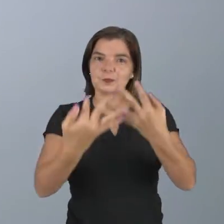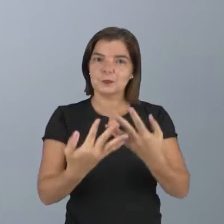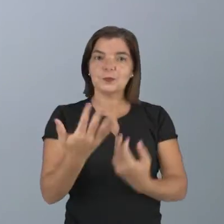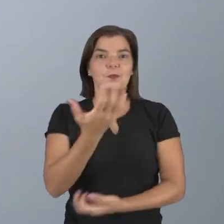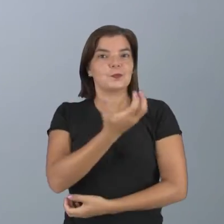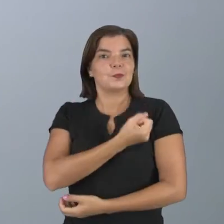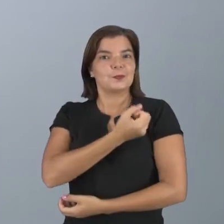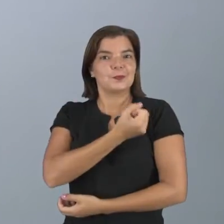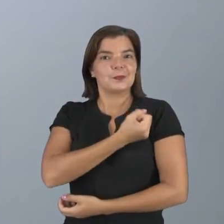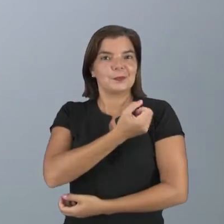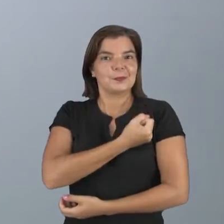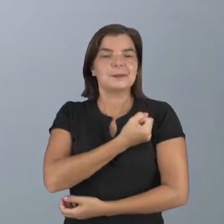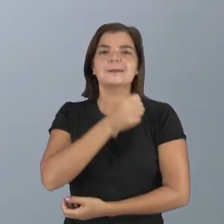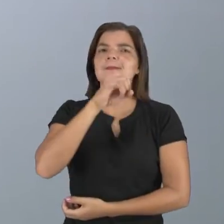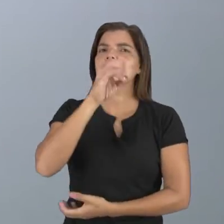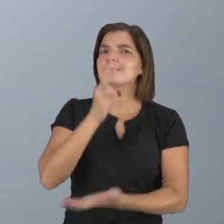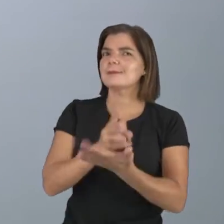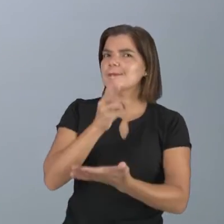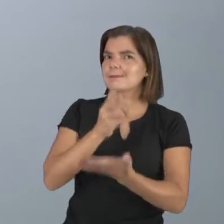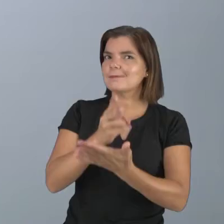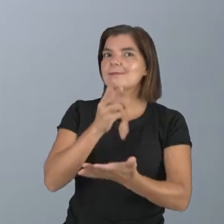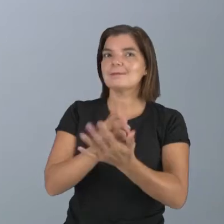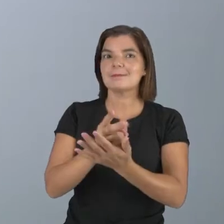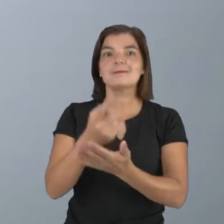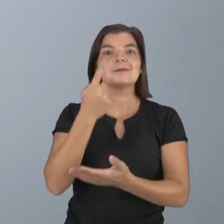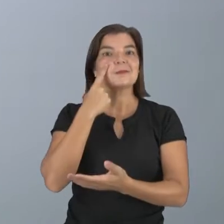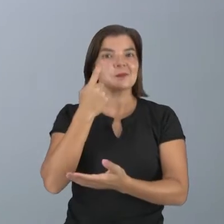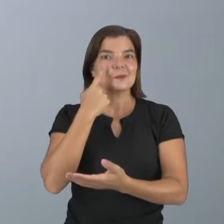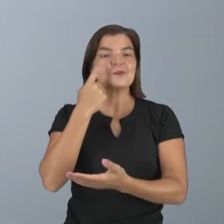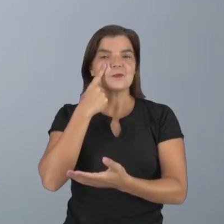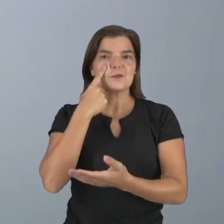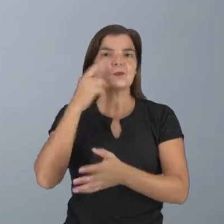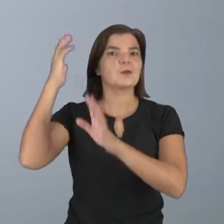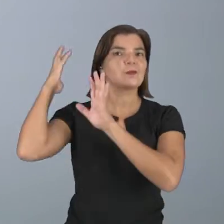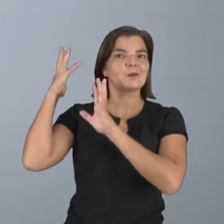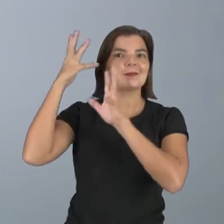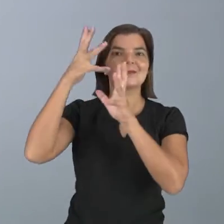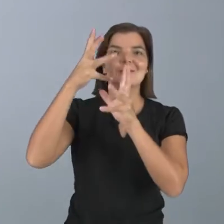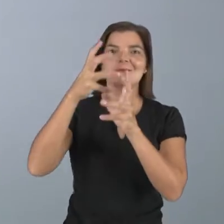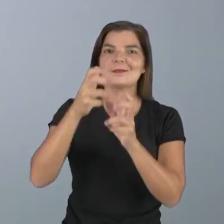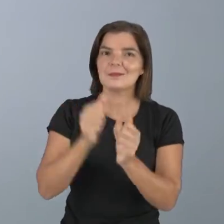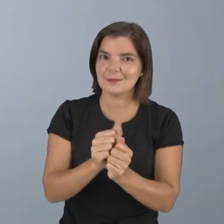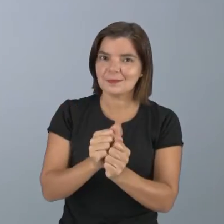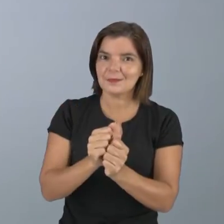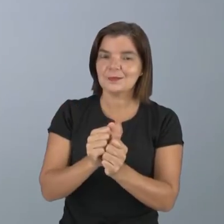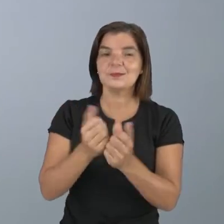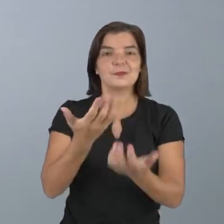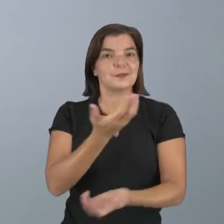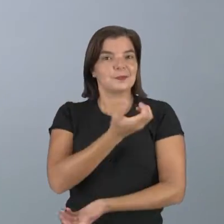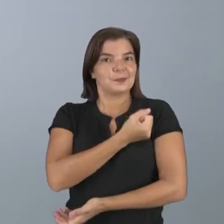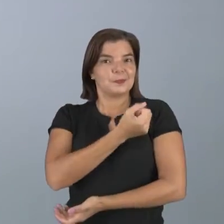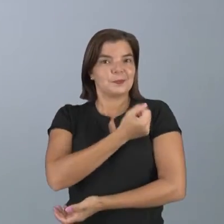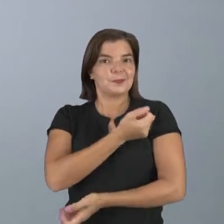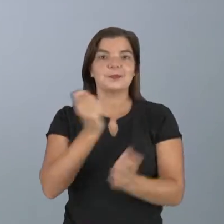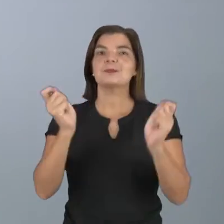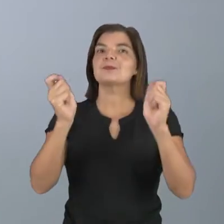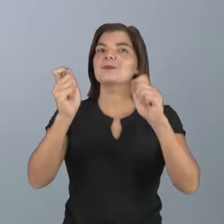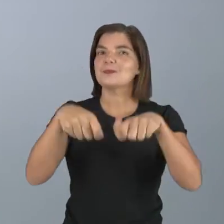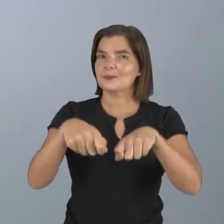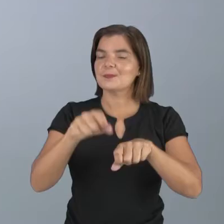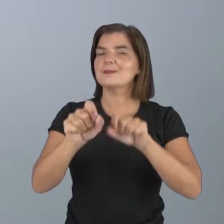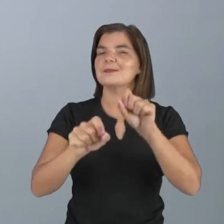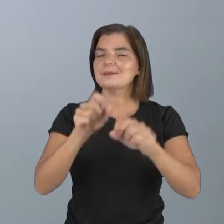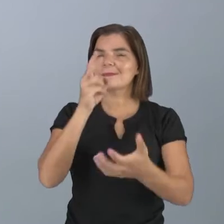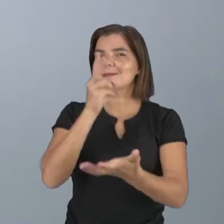los números. ¿Sí? Siempre es bueno hacer ahí un repaso, hacer una revisãozinha de los números para que nosotros podamos